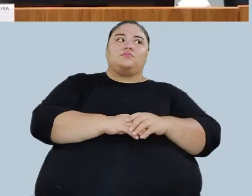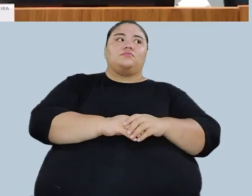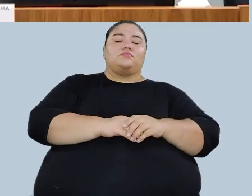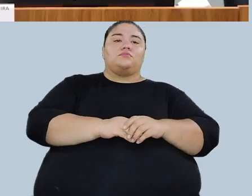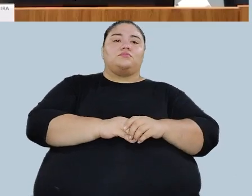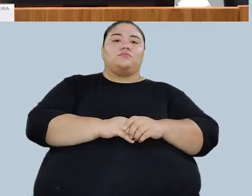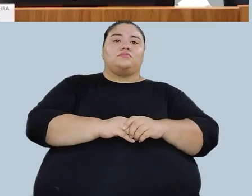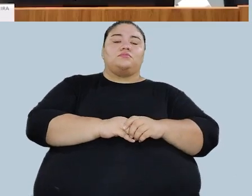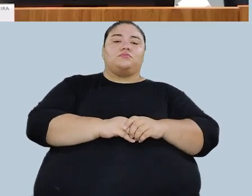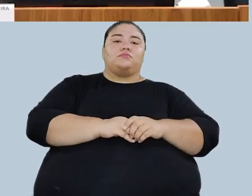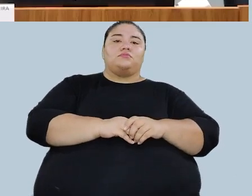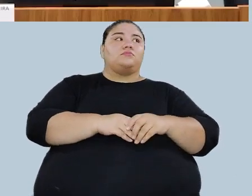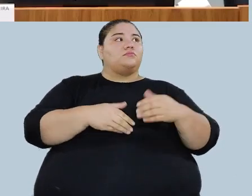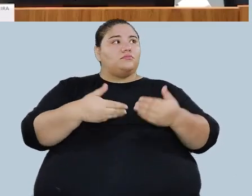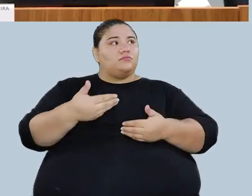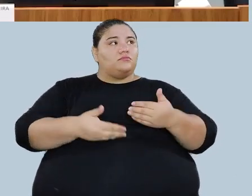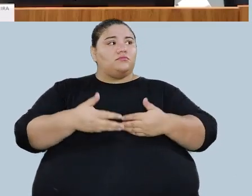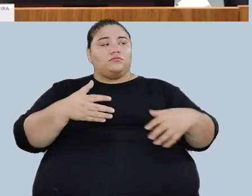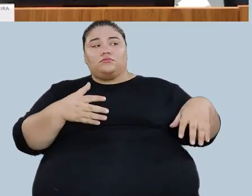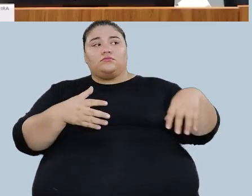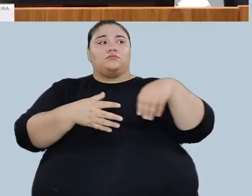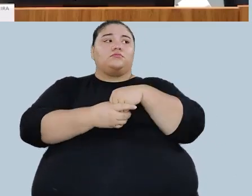serviços também vão se integrar a